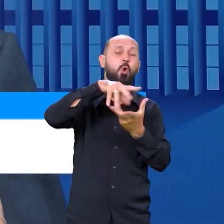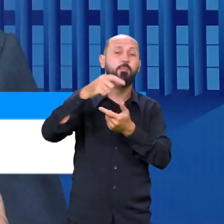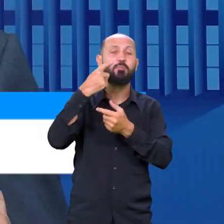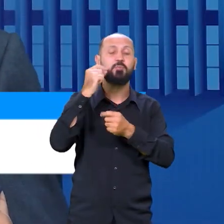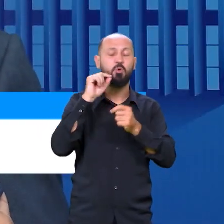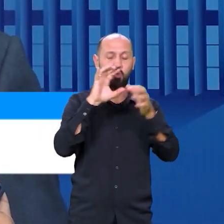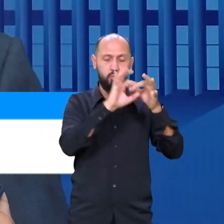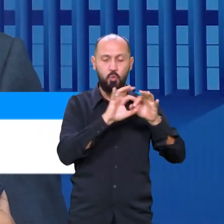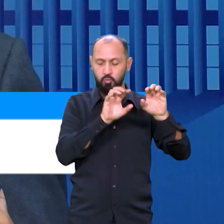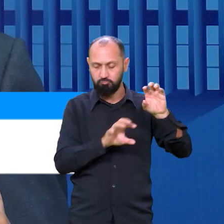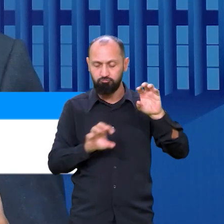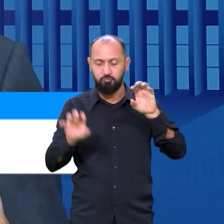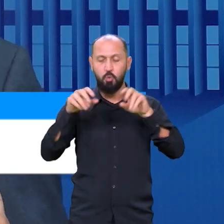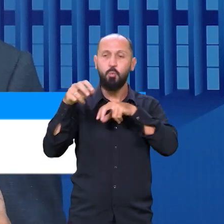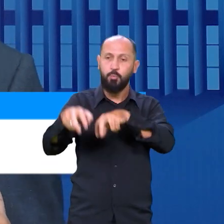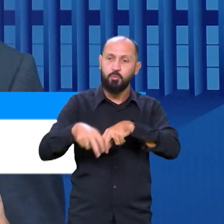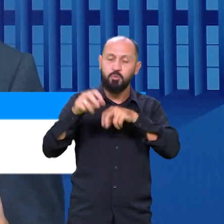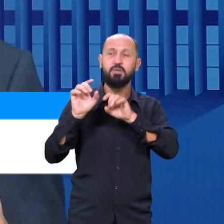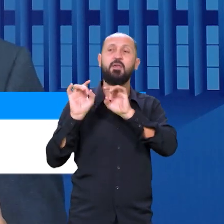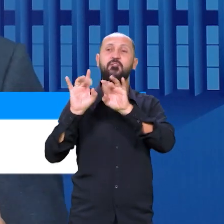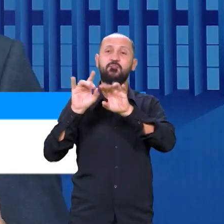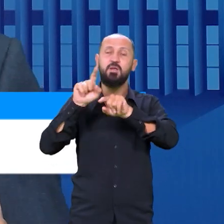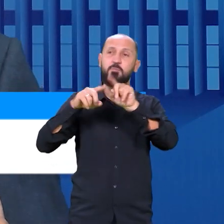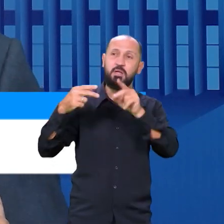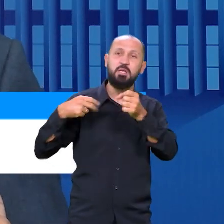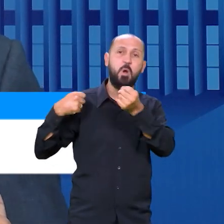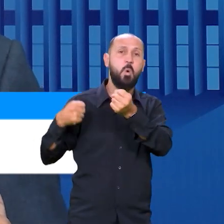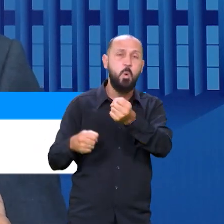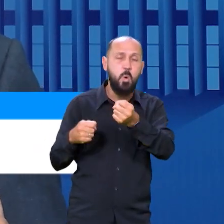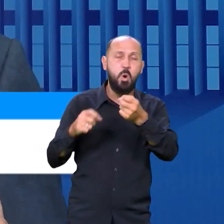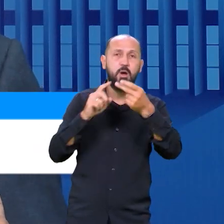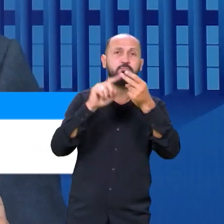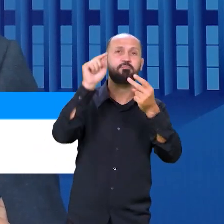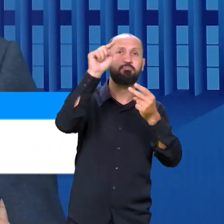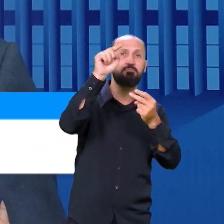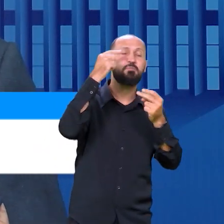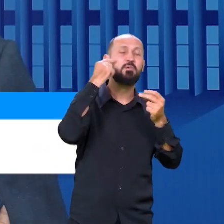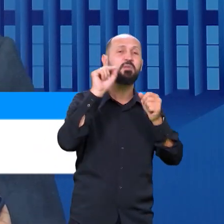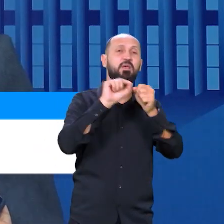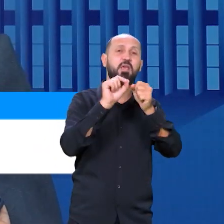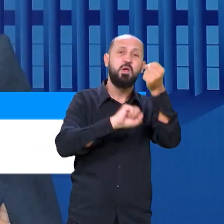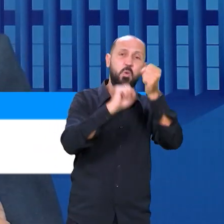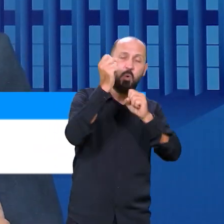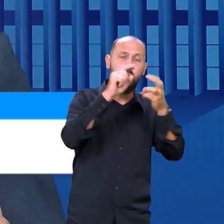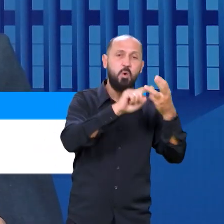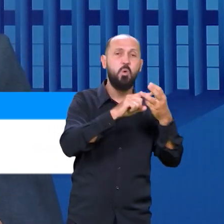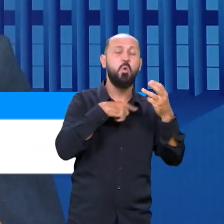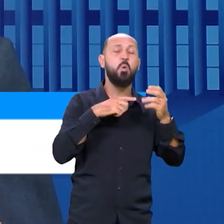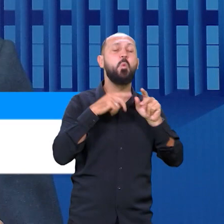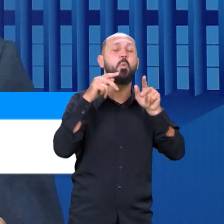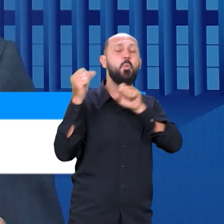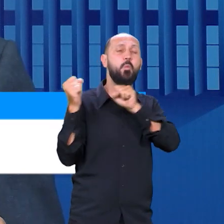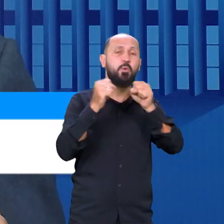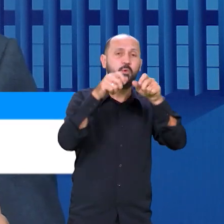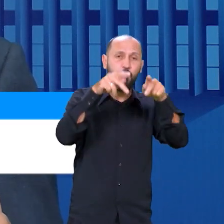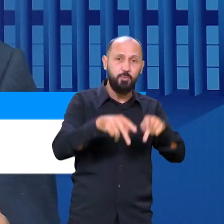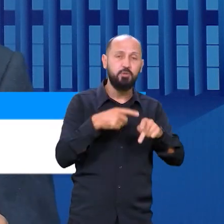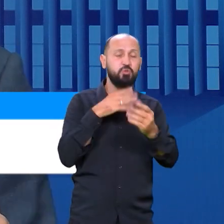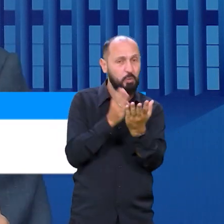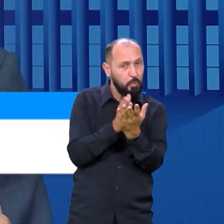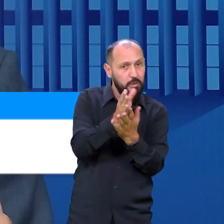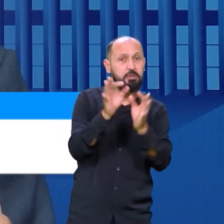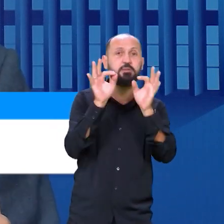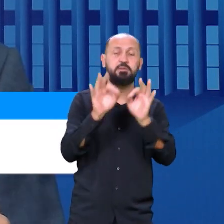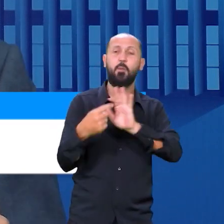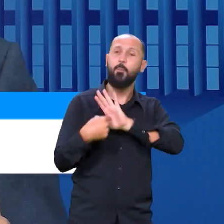que todos os elos da cadeia, os produtores rurais, os revendedores de defensivos agrícolas, os fabricantes, o poder público,